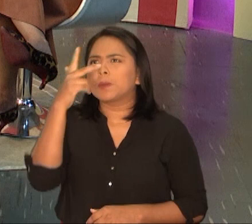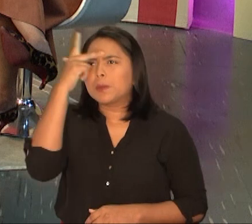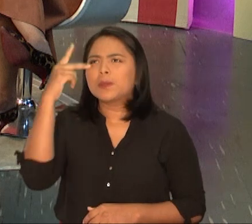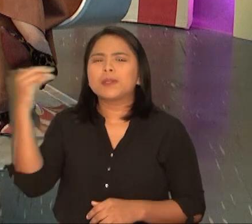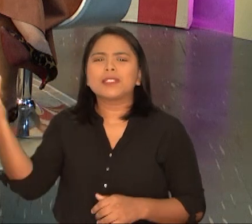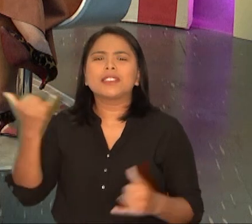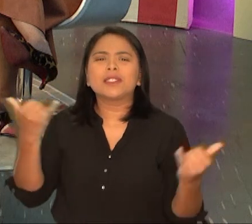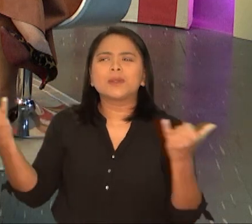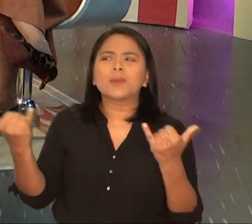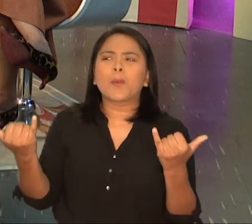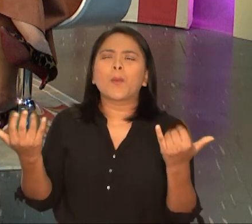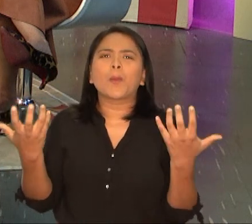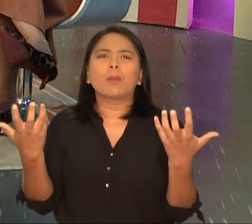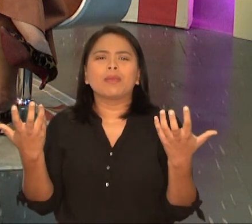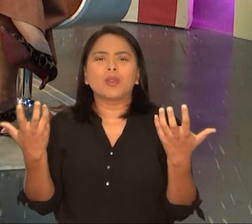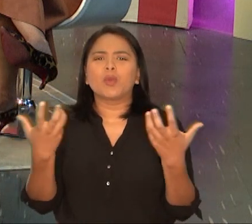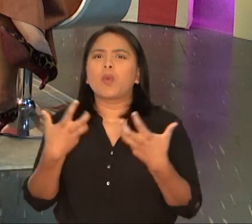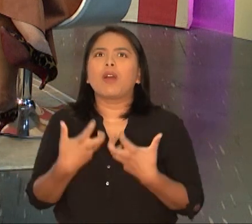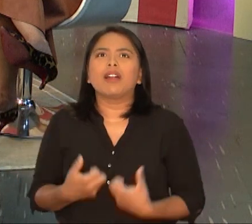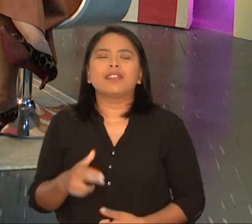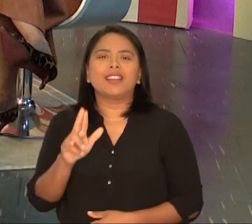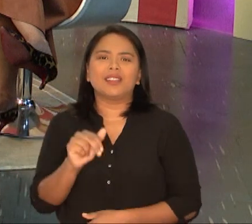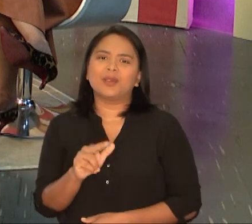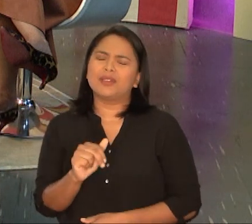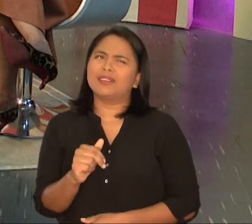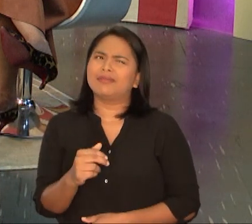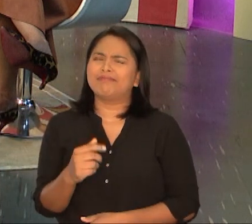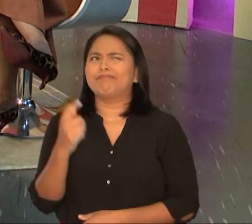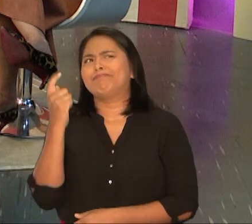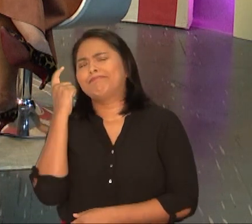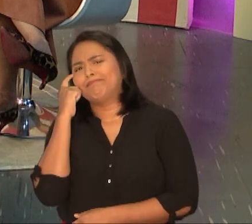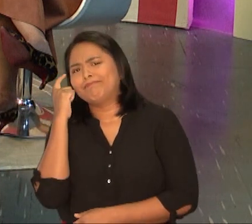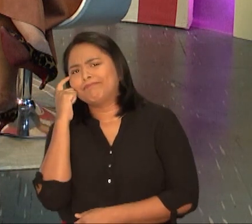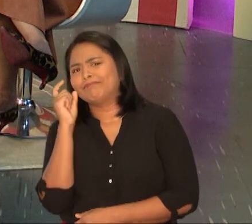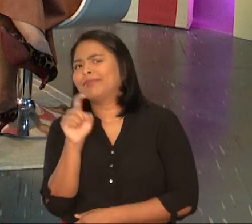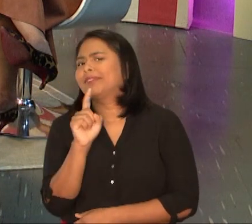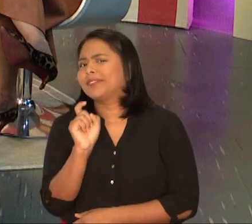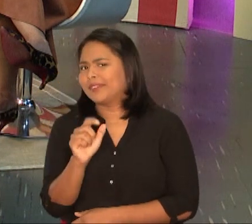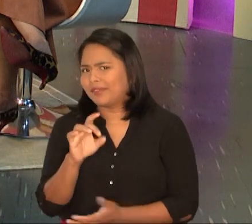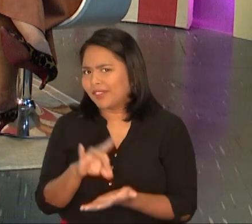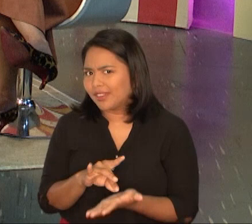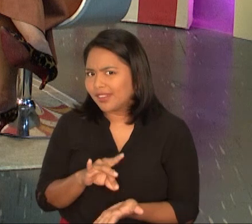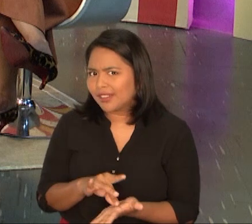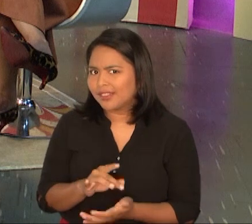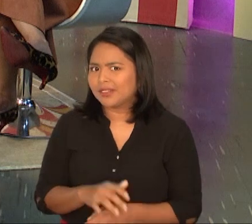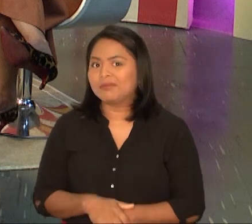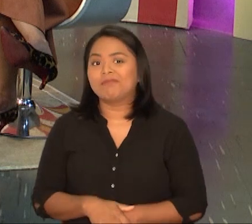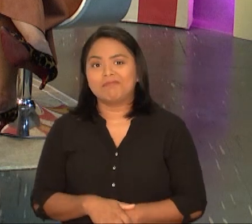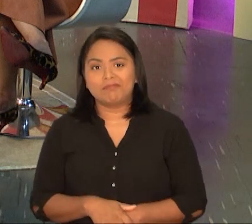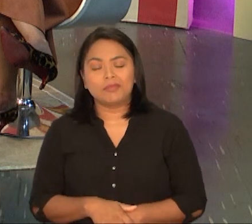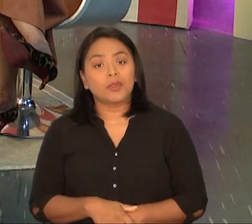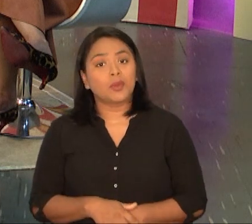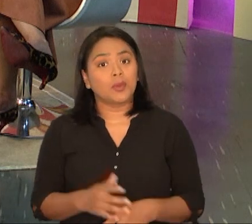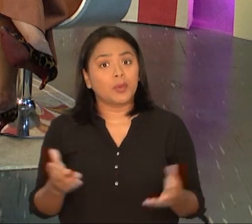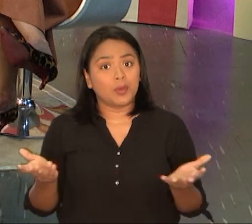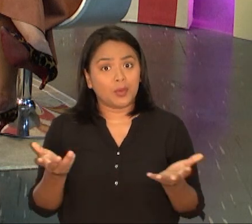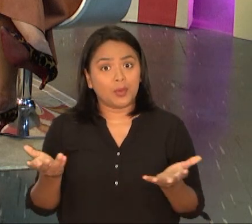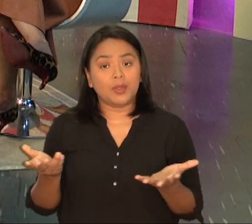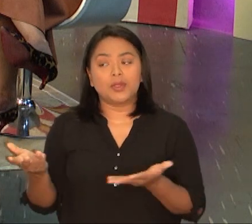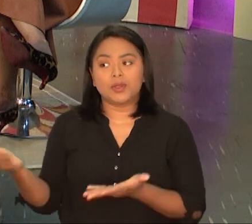mesmo? Bom, para falar um pouquinho sobre esse ofício tão duro e belo ao mesmo tempo, vamos apresentar aqui